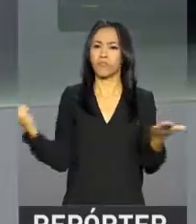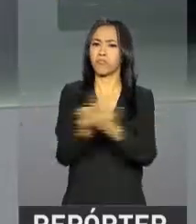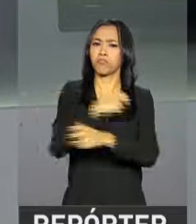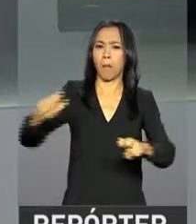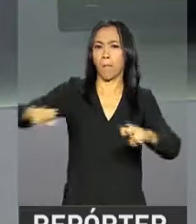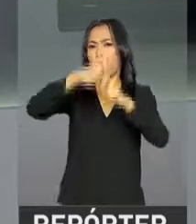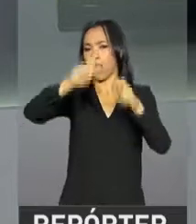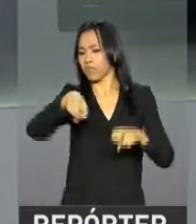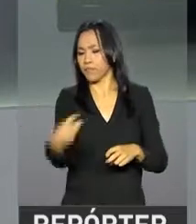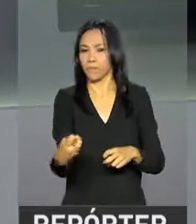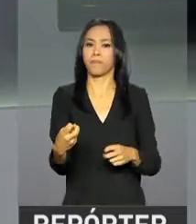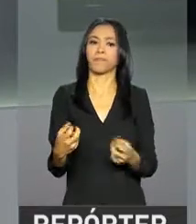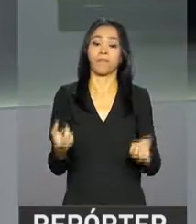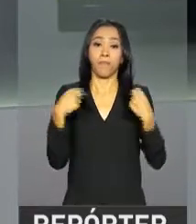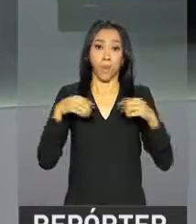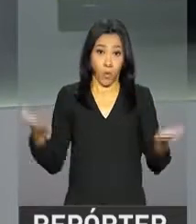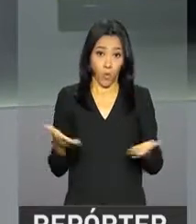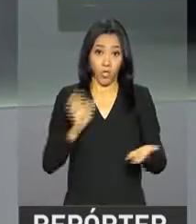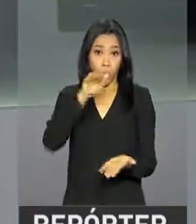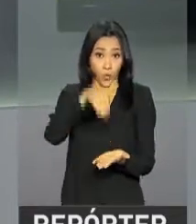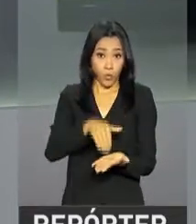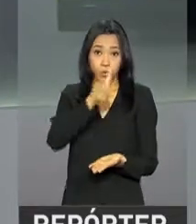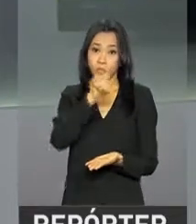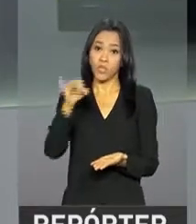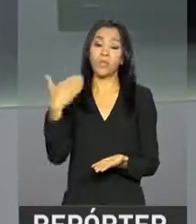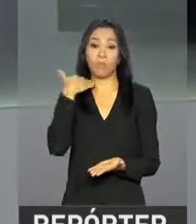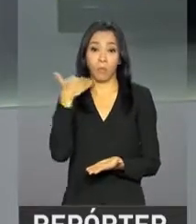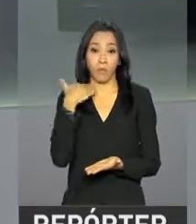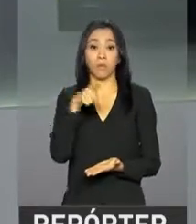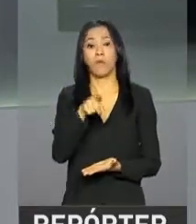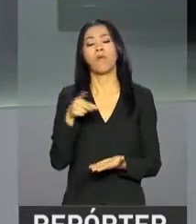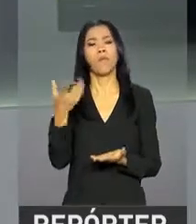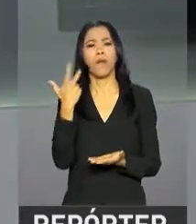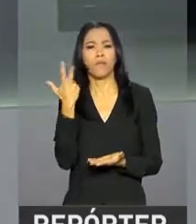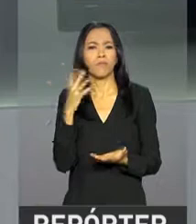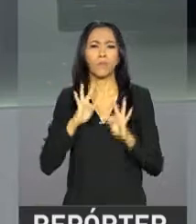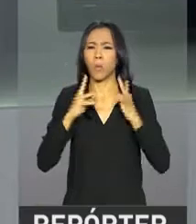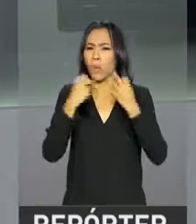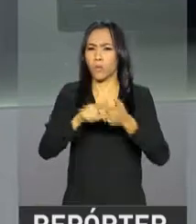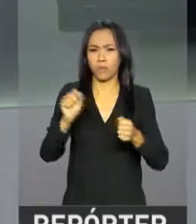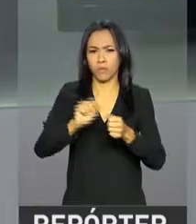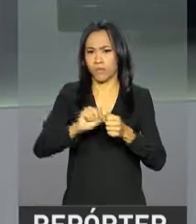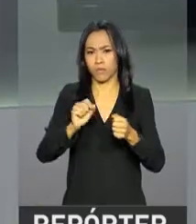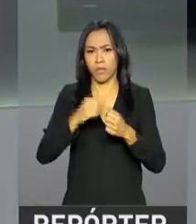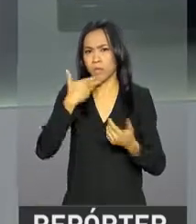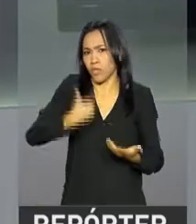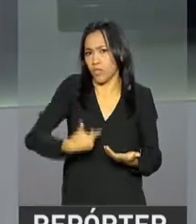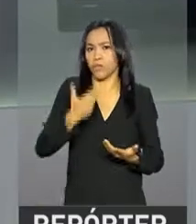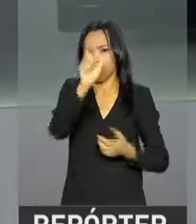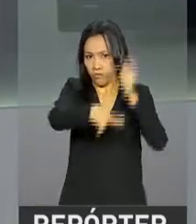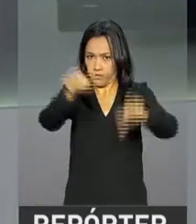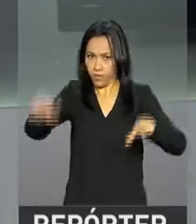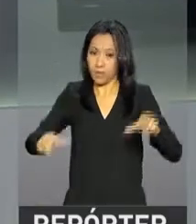hoje é o último dia de atendimento bancário ao público com expediente normal para a realização de todas as operações solicitadas pelos